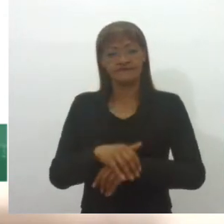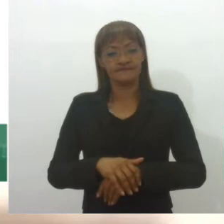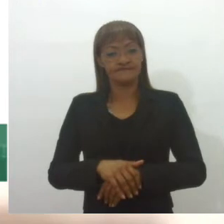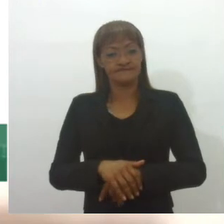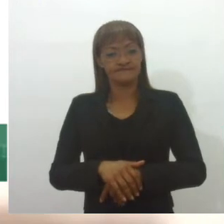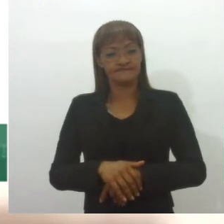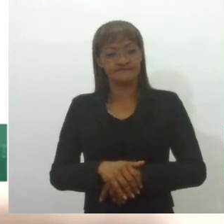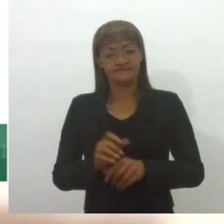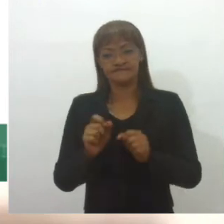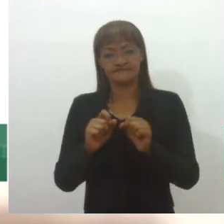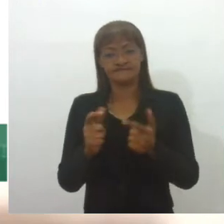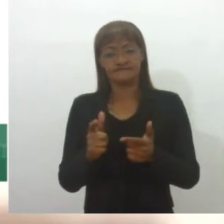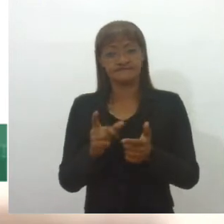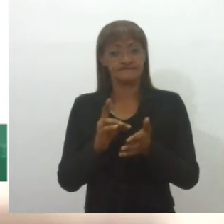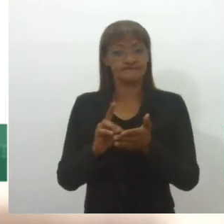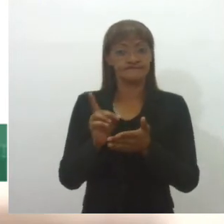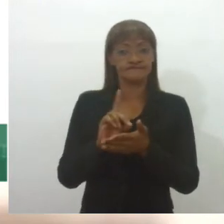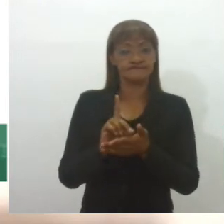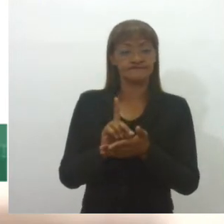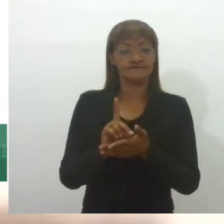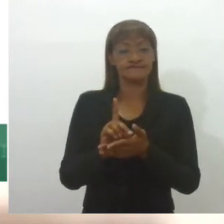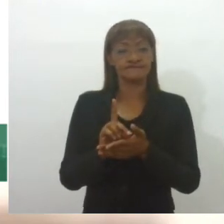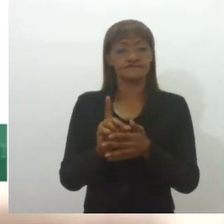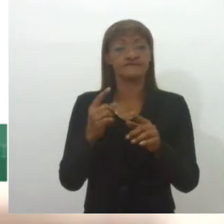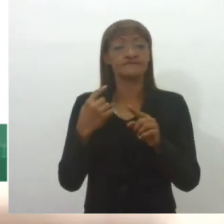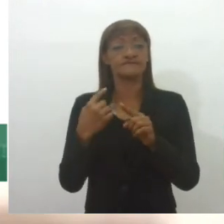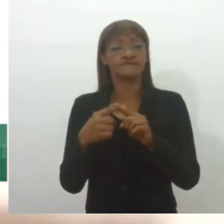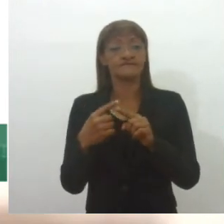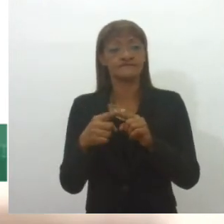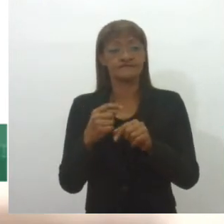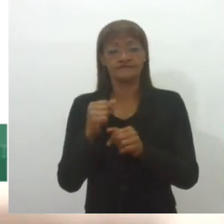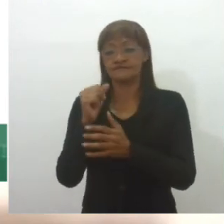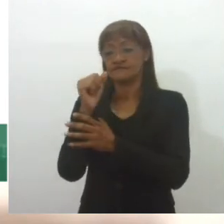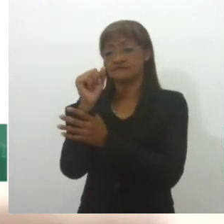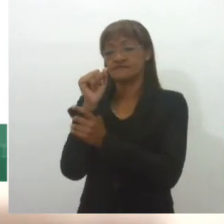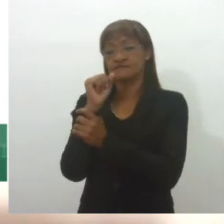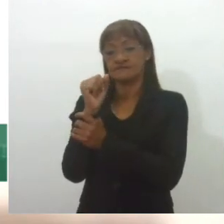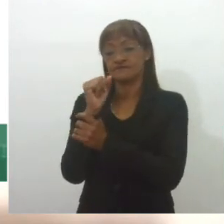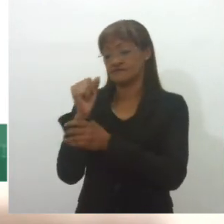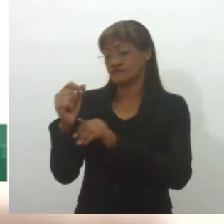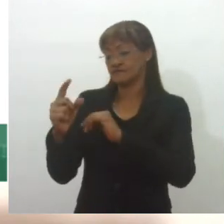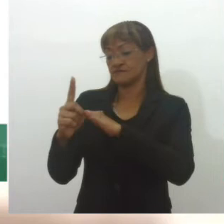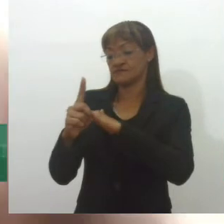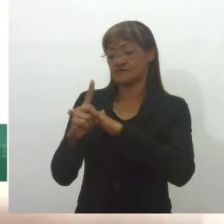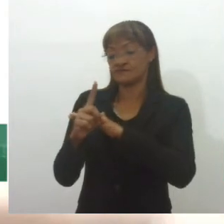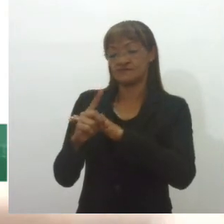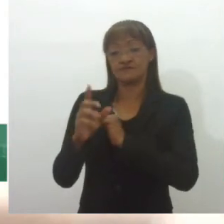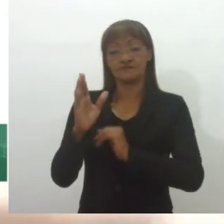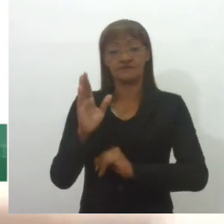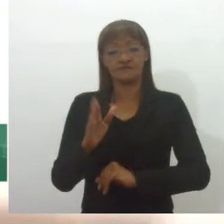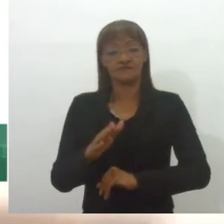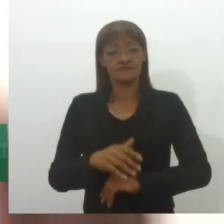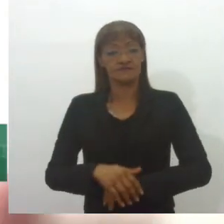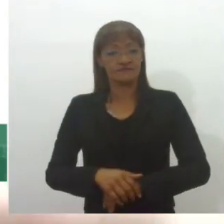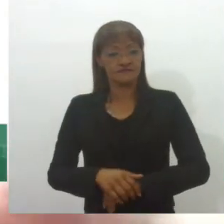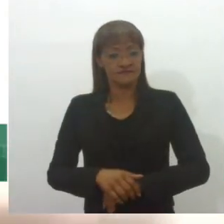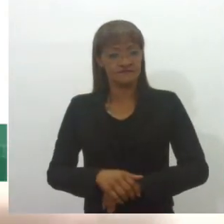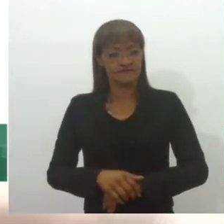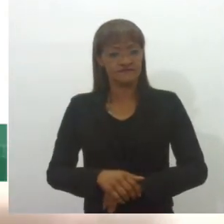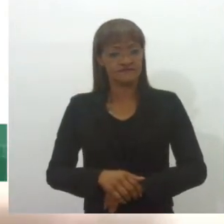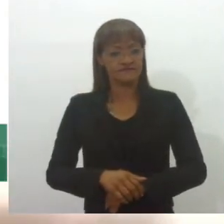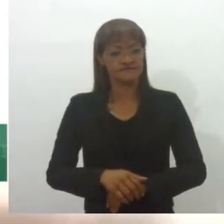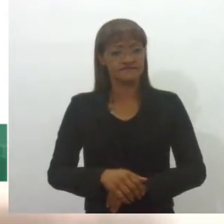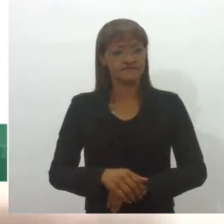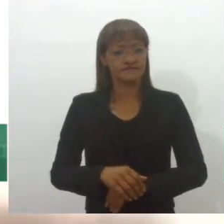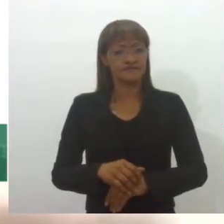porque, na verdade, ele já traz a segurança para o consumidor final de uma coisa que a maioria das pessoas nem imaginam e nem